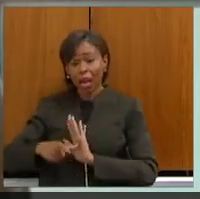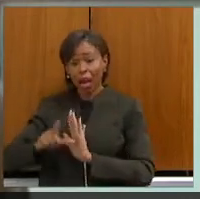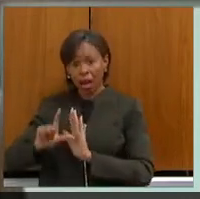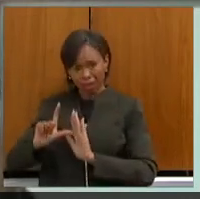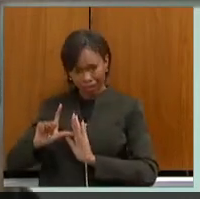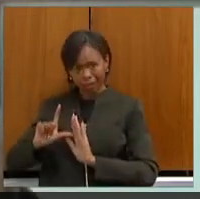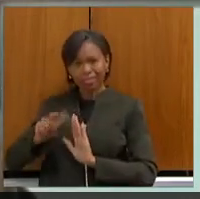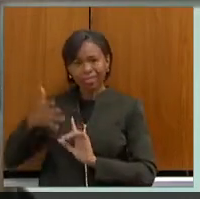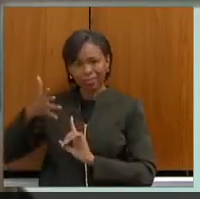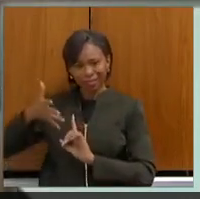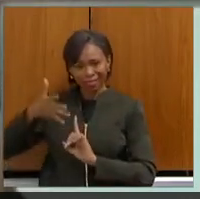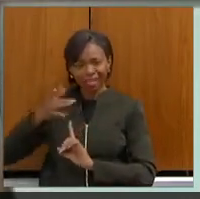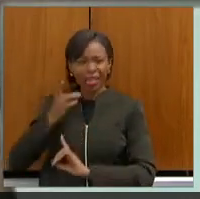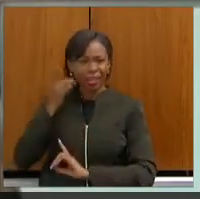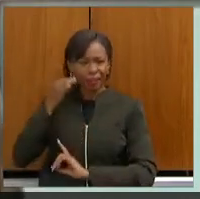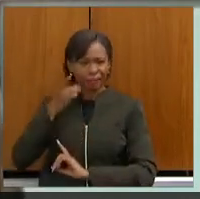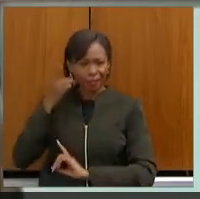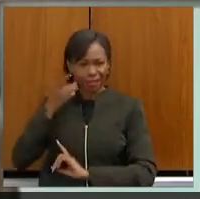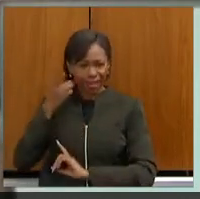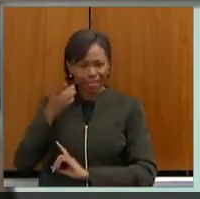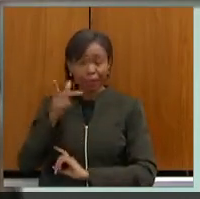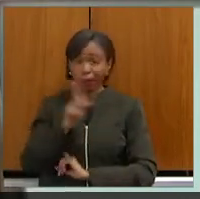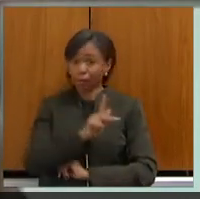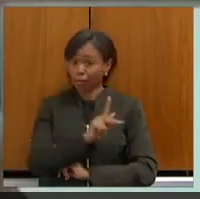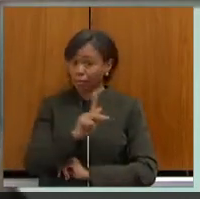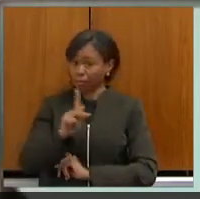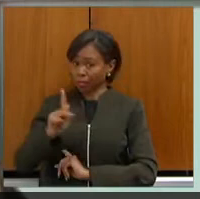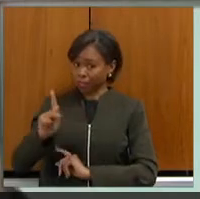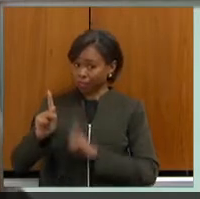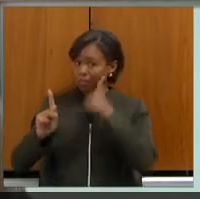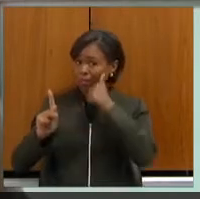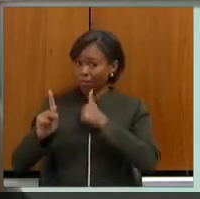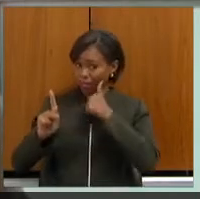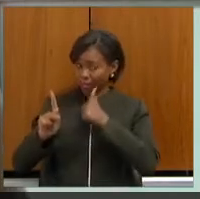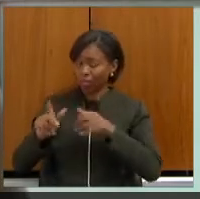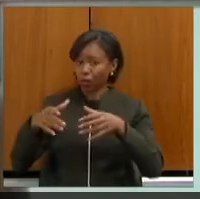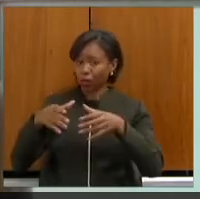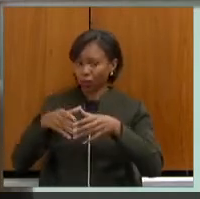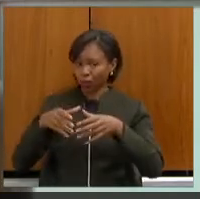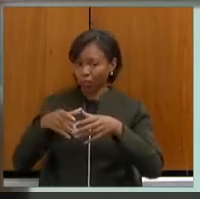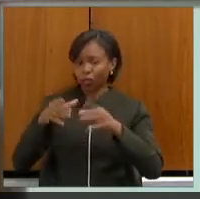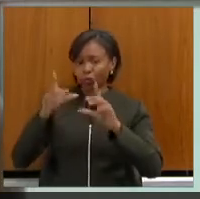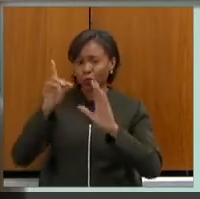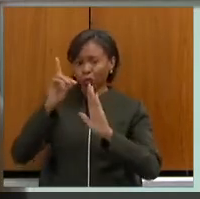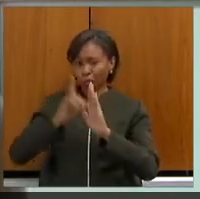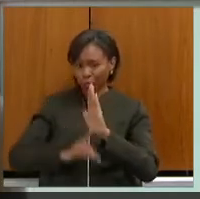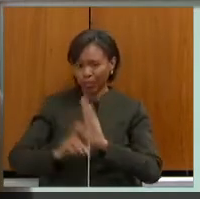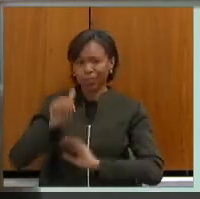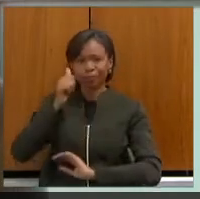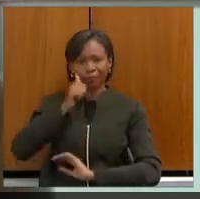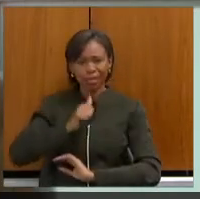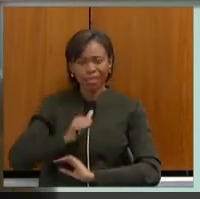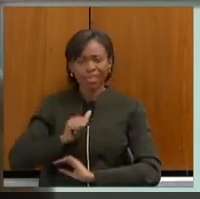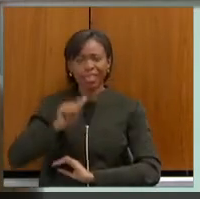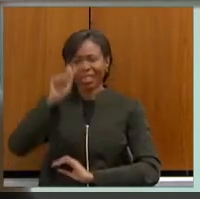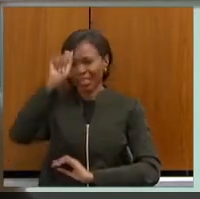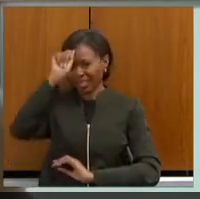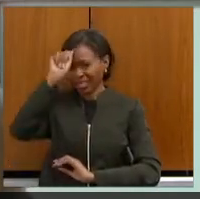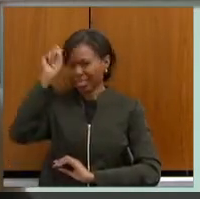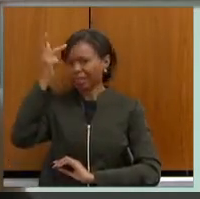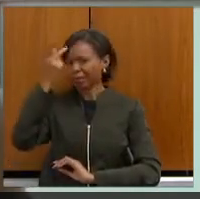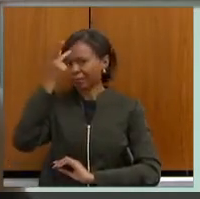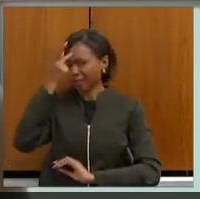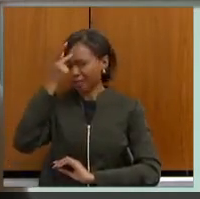aí a excelentíssima Presidenta da comissão dos direitos da mulher deputada na Paula Ferreira